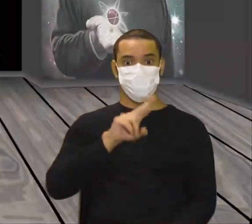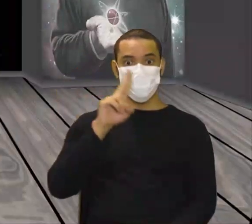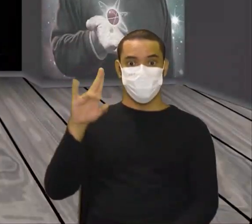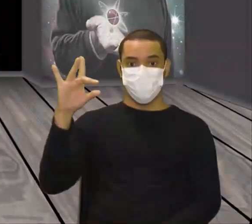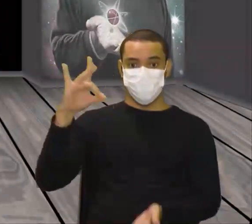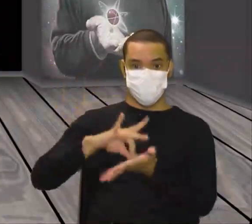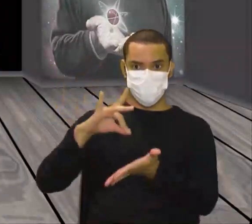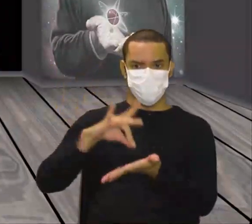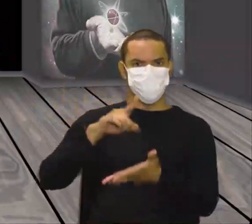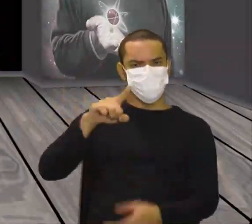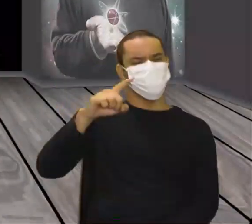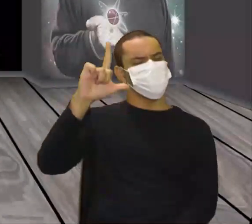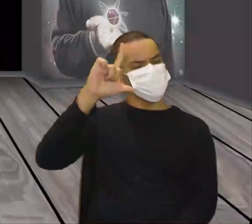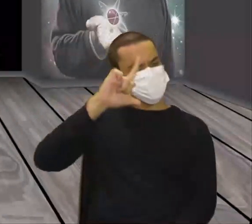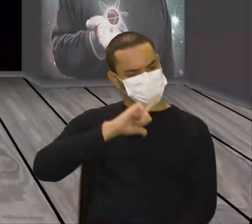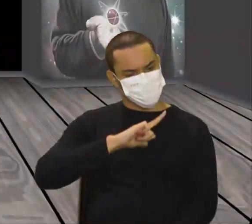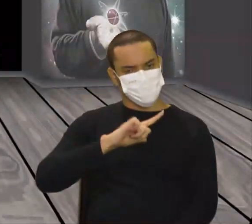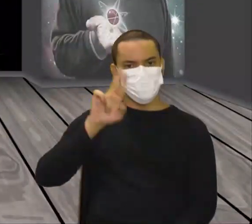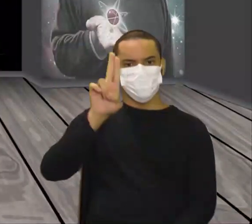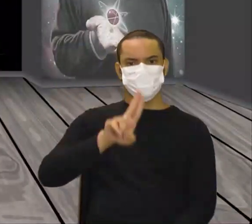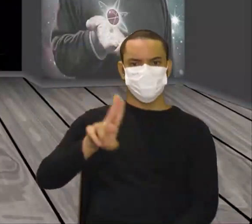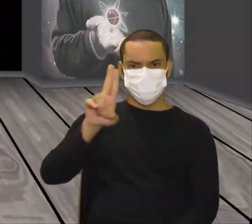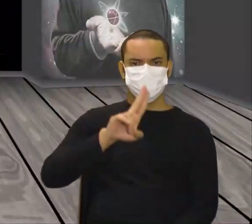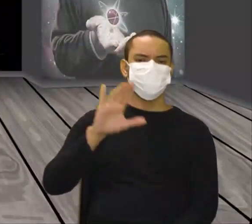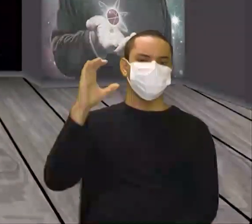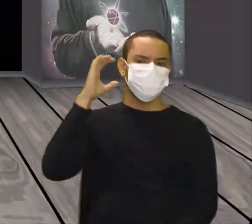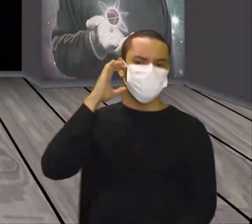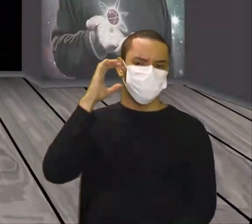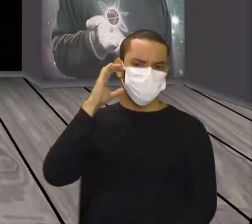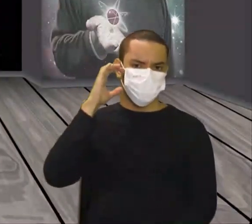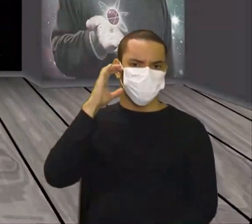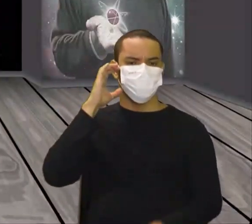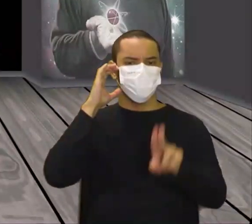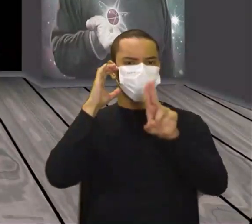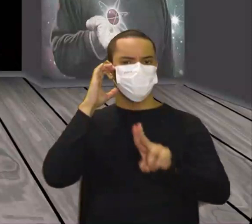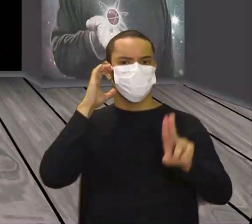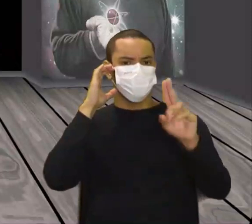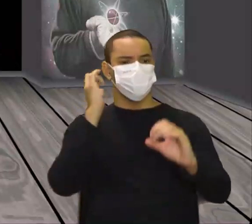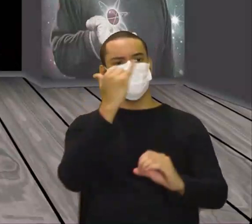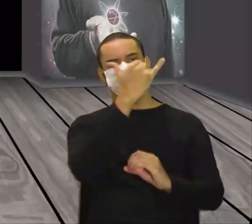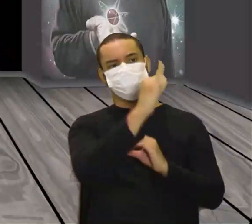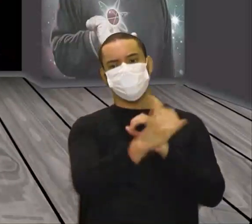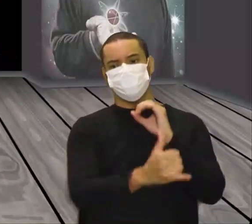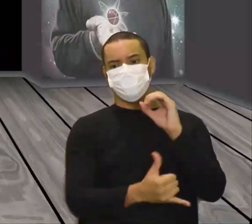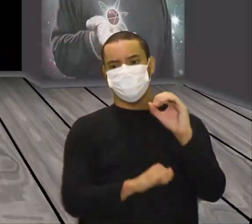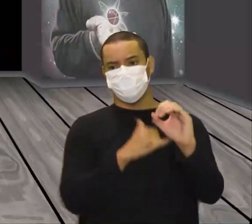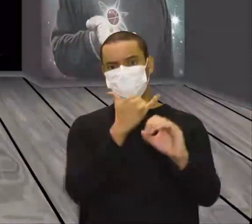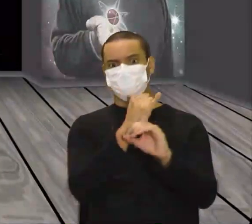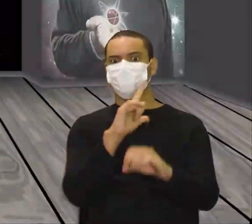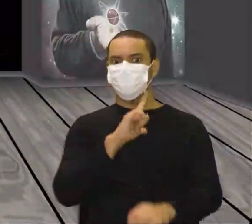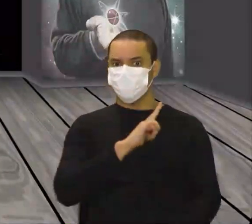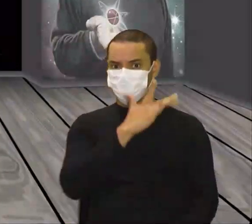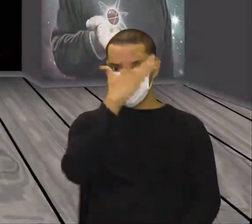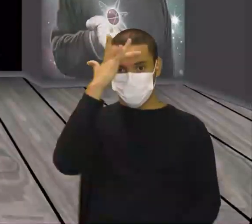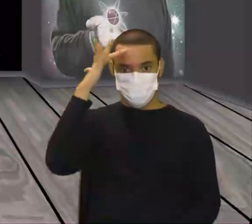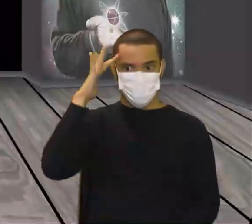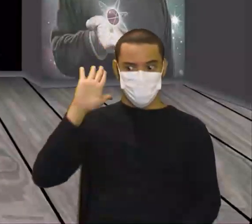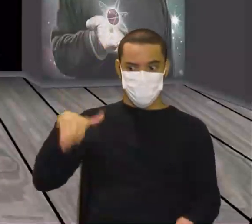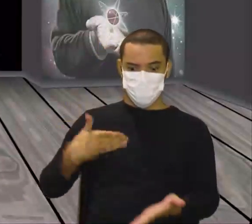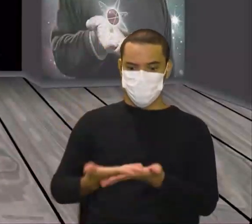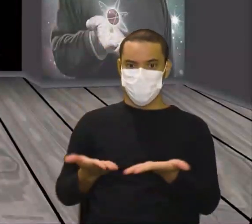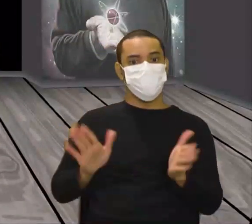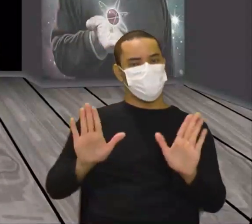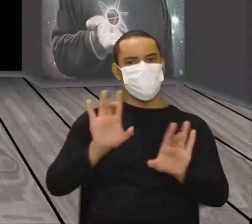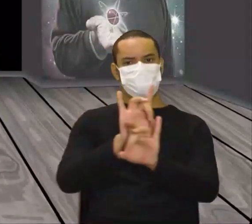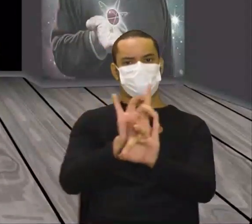até você tendo, usando celular, usando satélite, tem pessoas que até hoje, desculpa, cada pessoa acredita